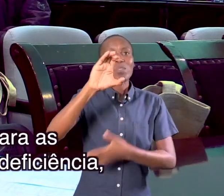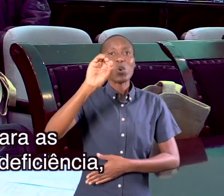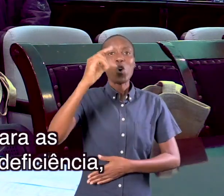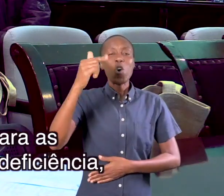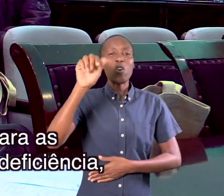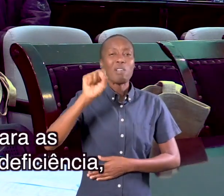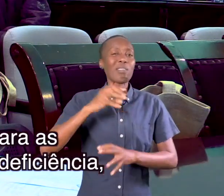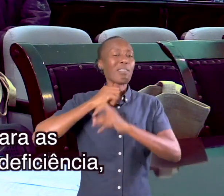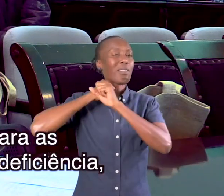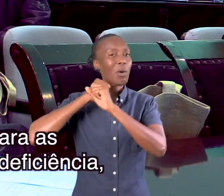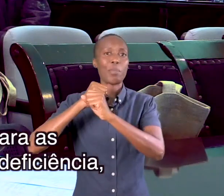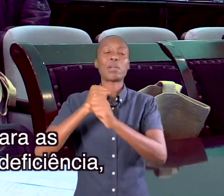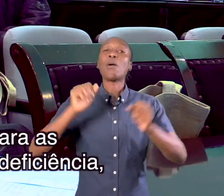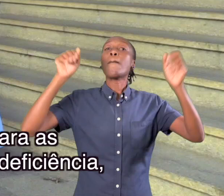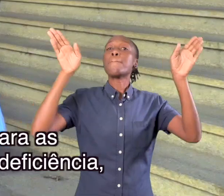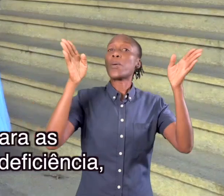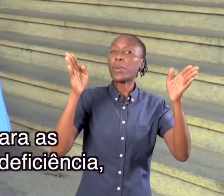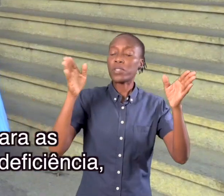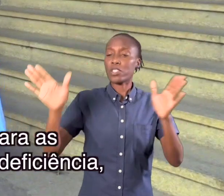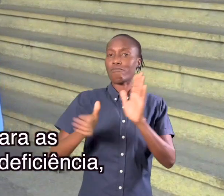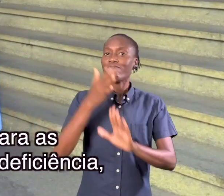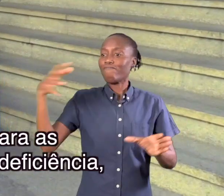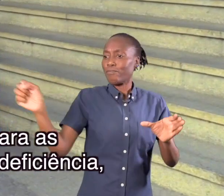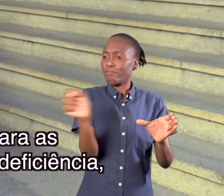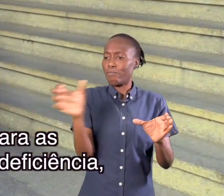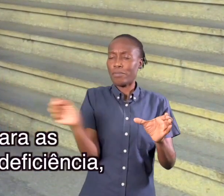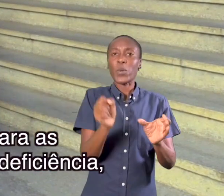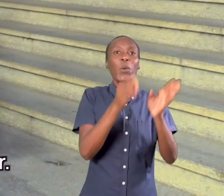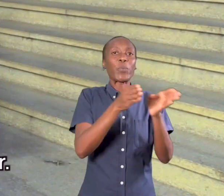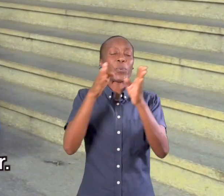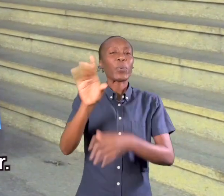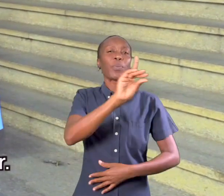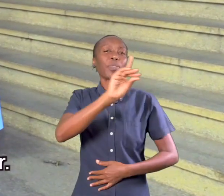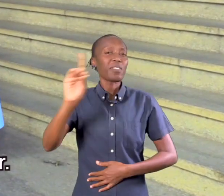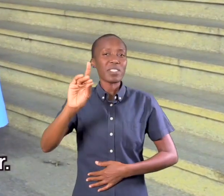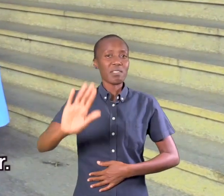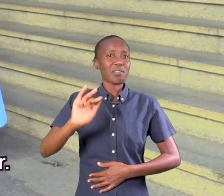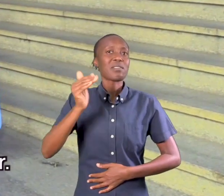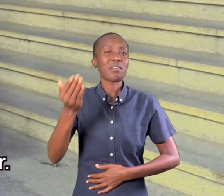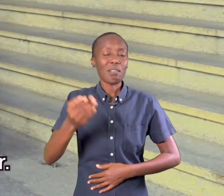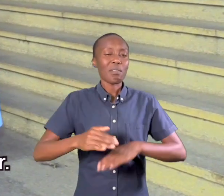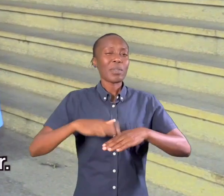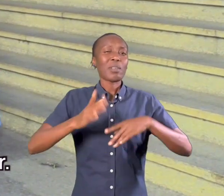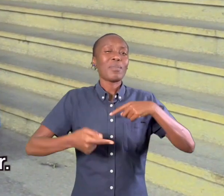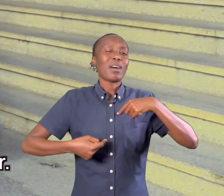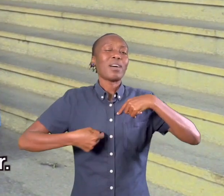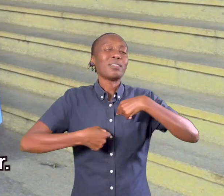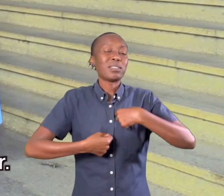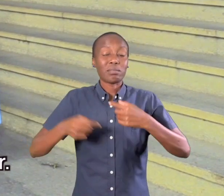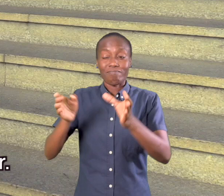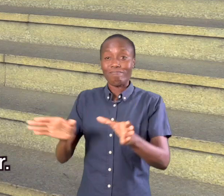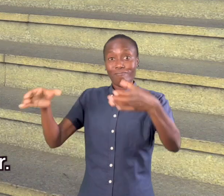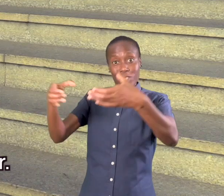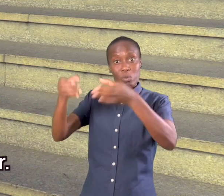caráter obrigatório para as empresas contratarem pessoas com deficiência. O nível de vulnerabilidade deste